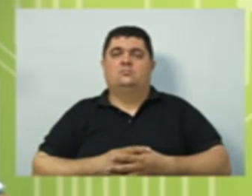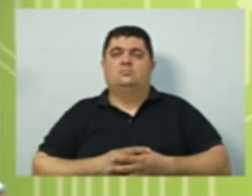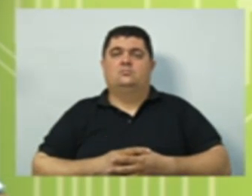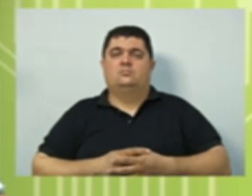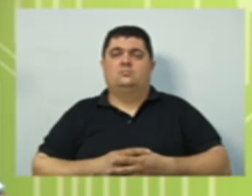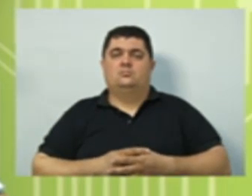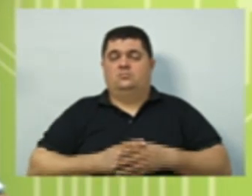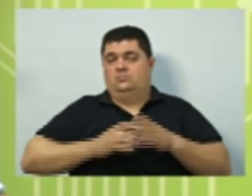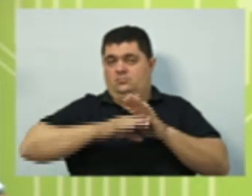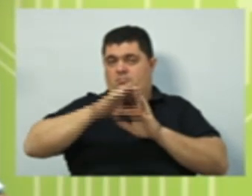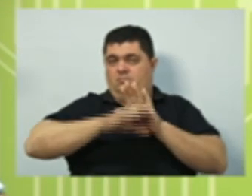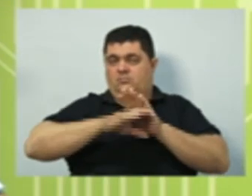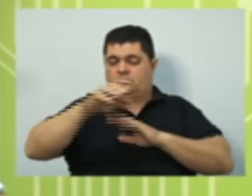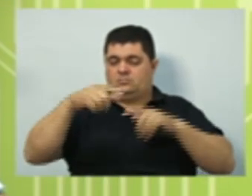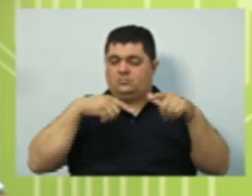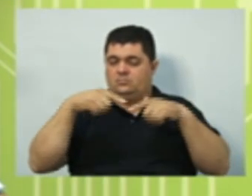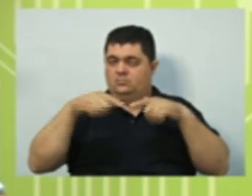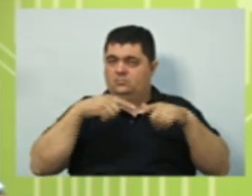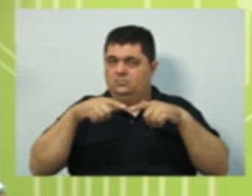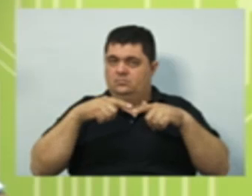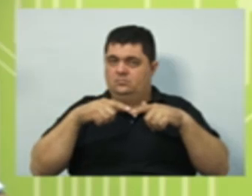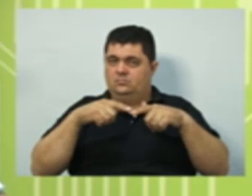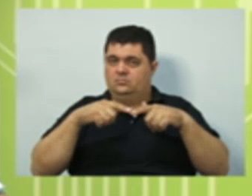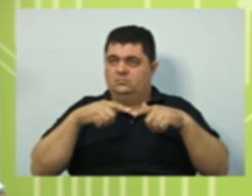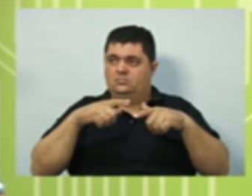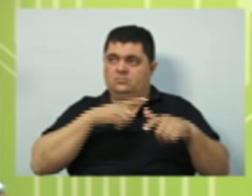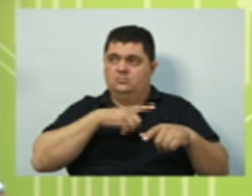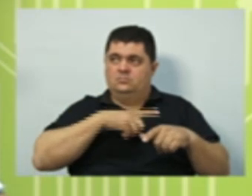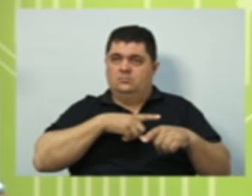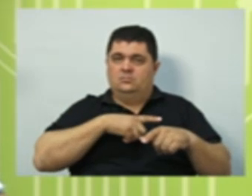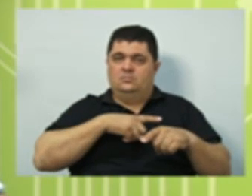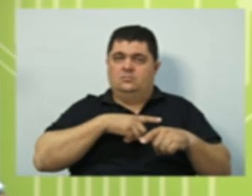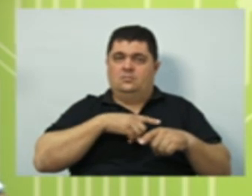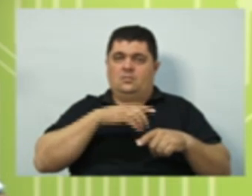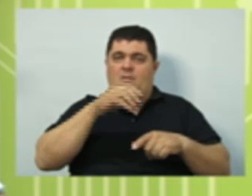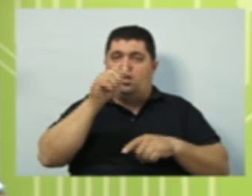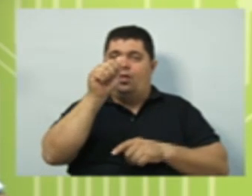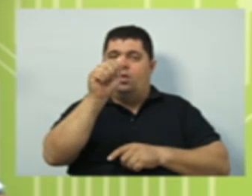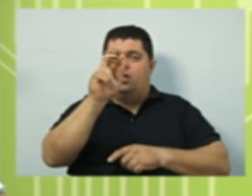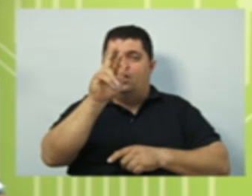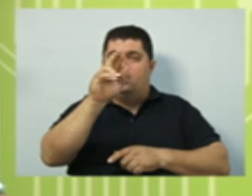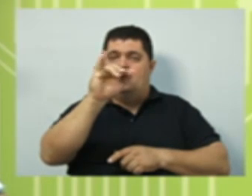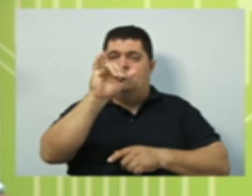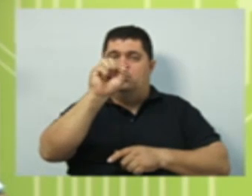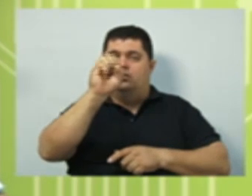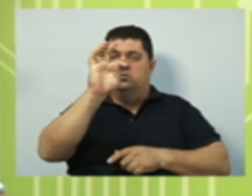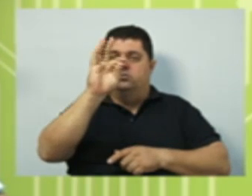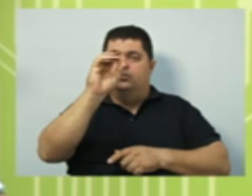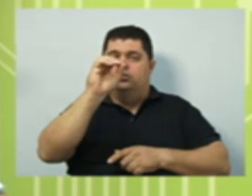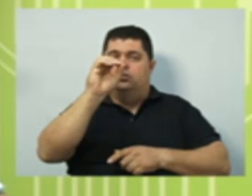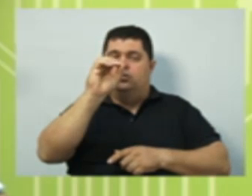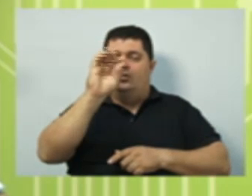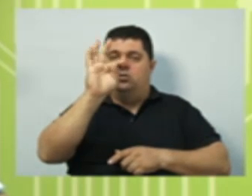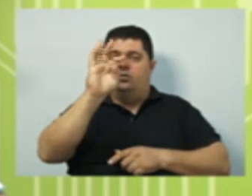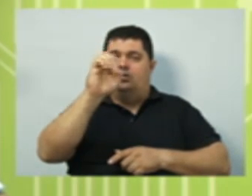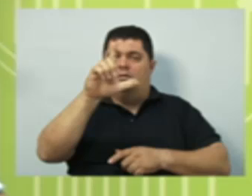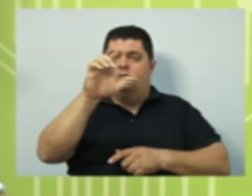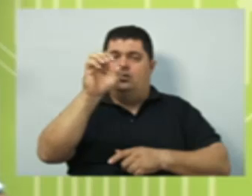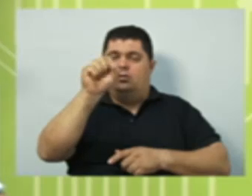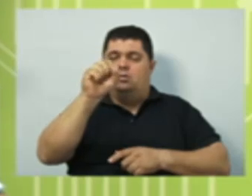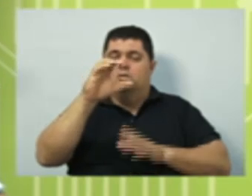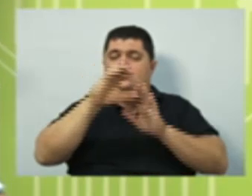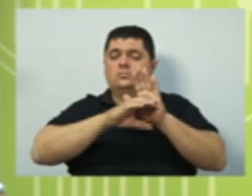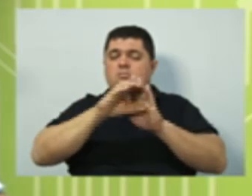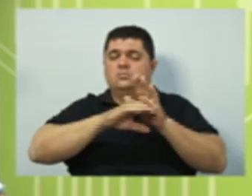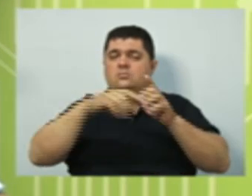Um conceito de trabalho nós temos com o filósofo grego Aristóteles. Quero que você fique atento para este